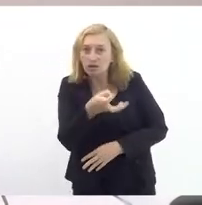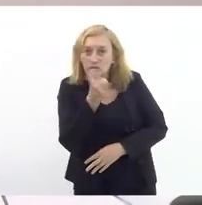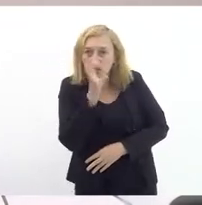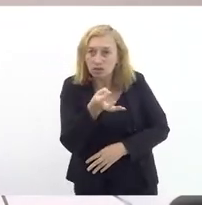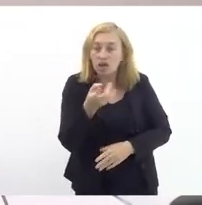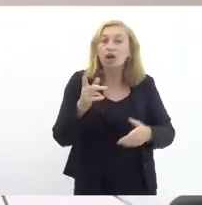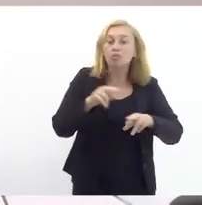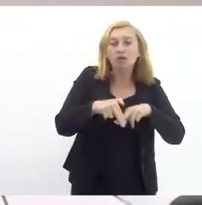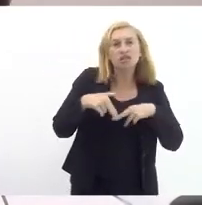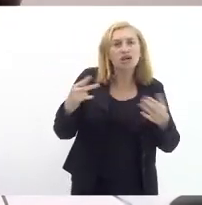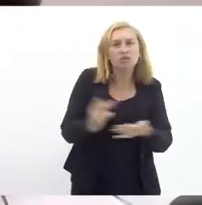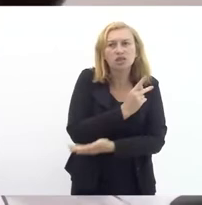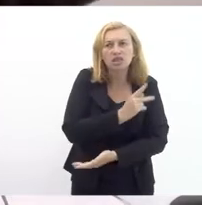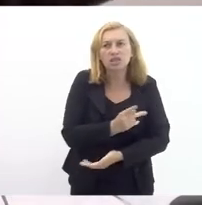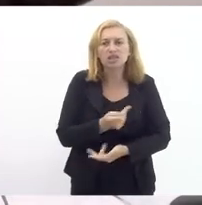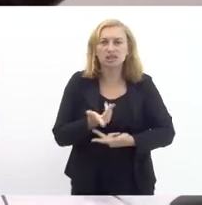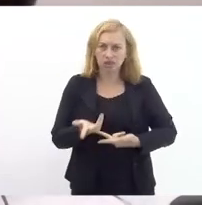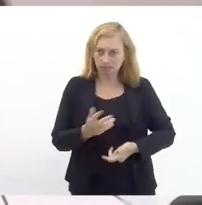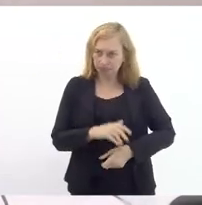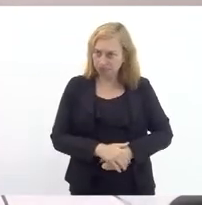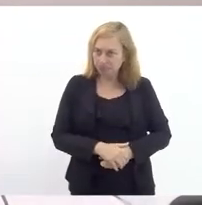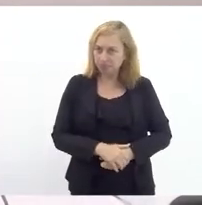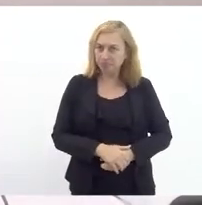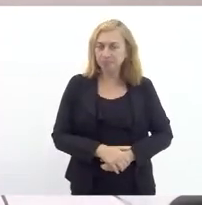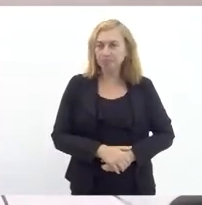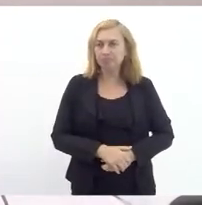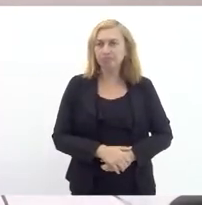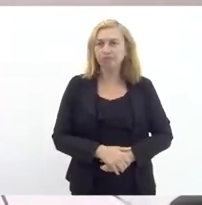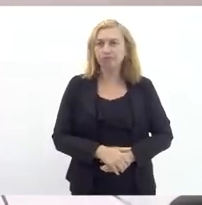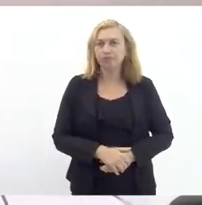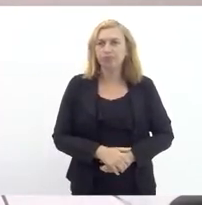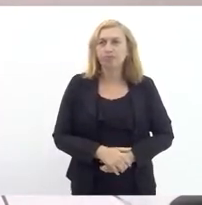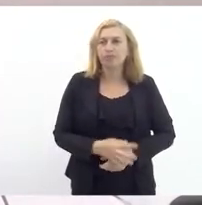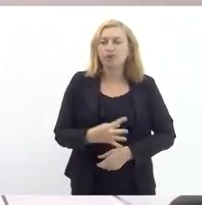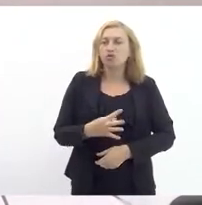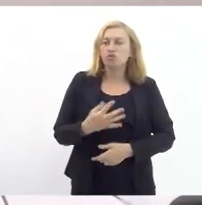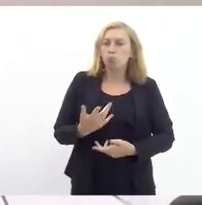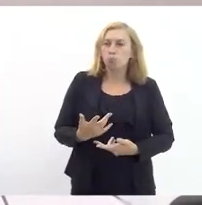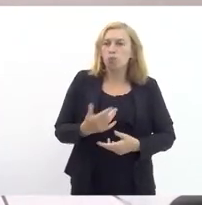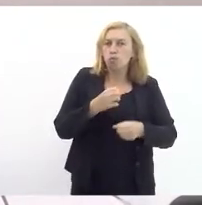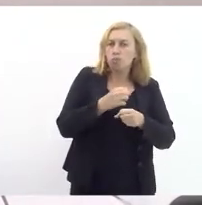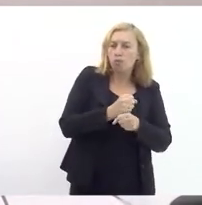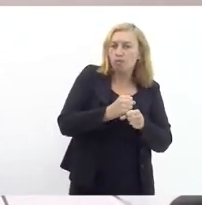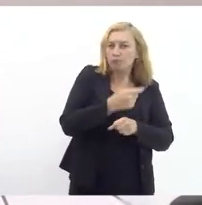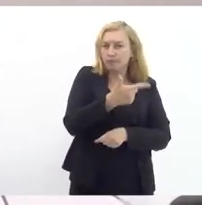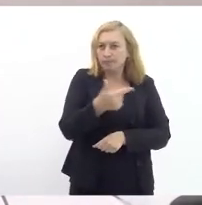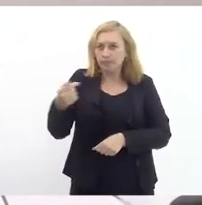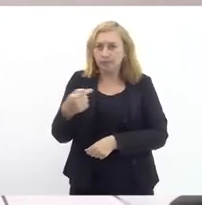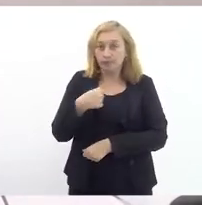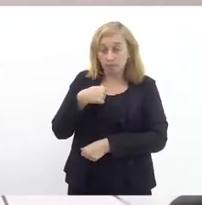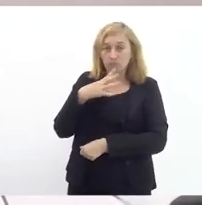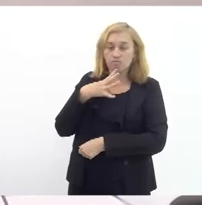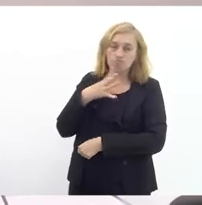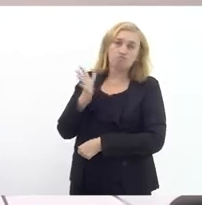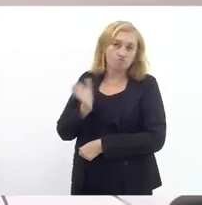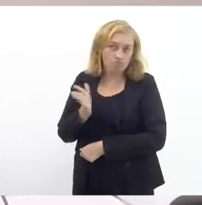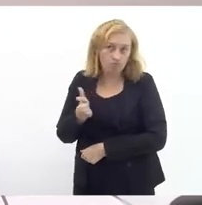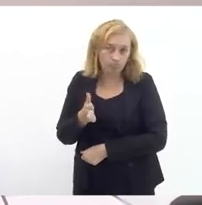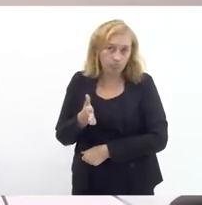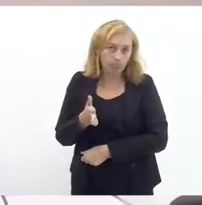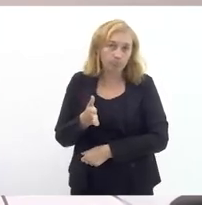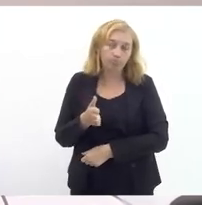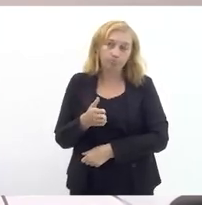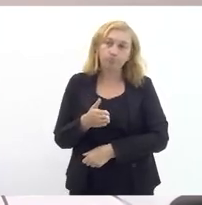isso que aconteceu. Se não está ali nesse marasmo todo que está aí, eu tomo conhecimento desde 2017... que está